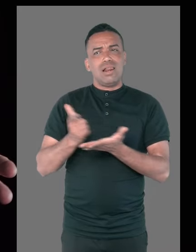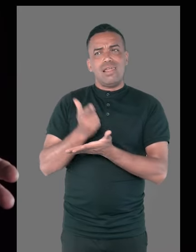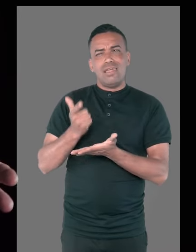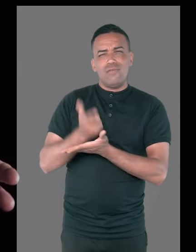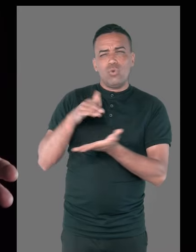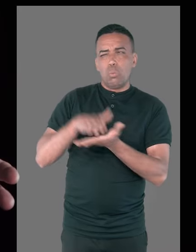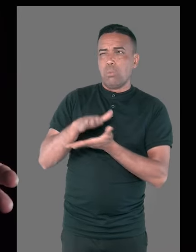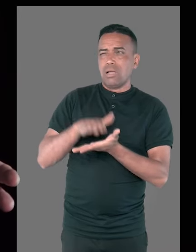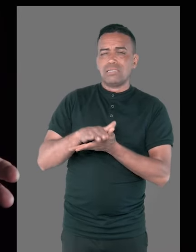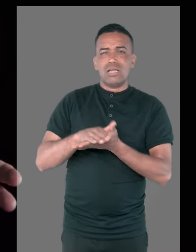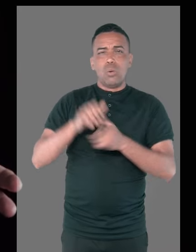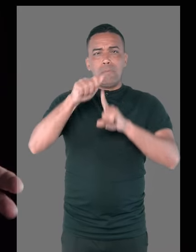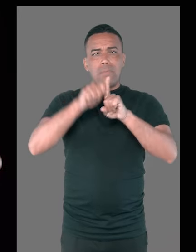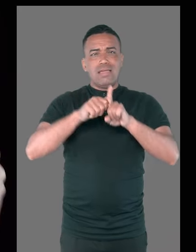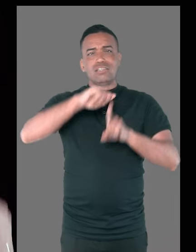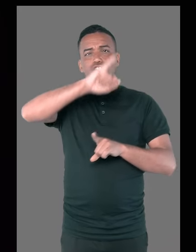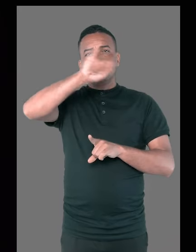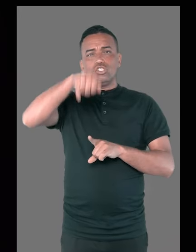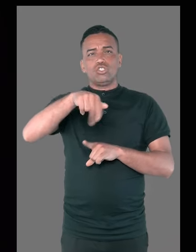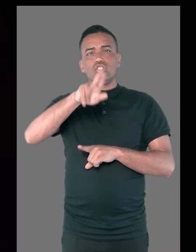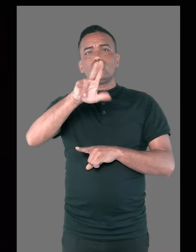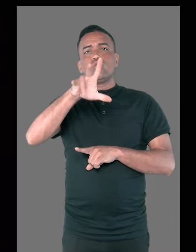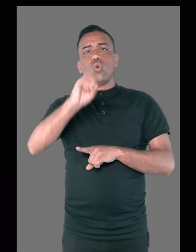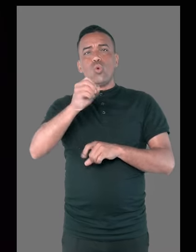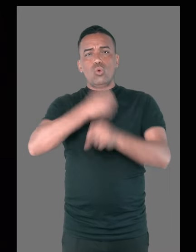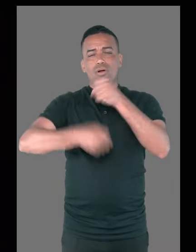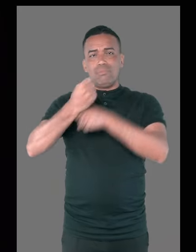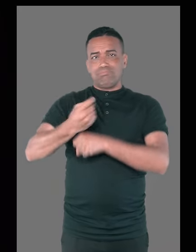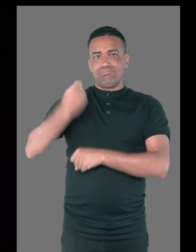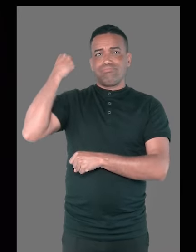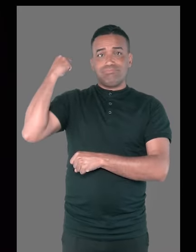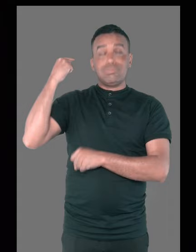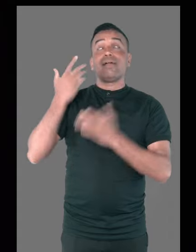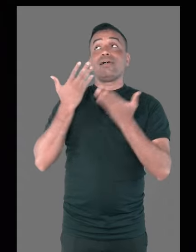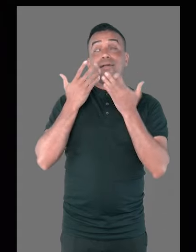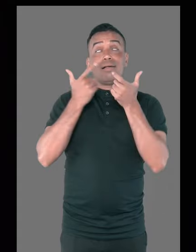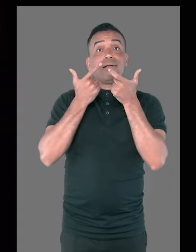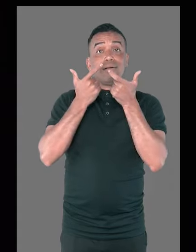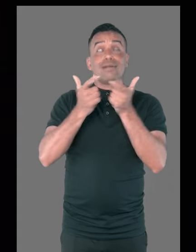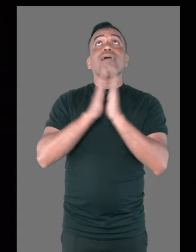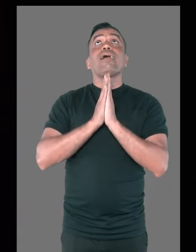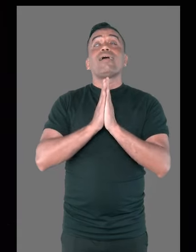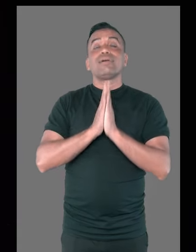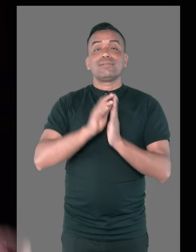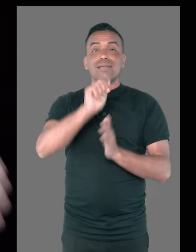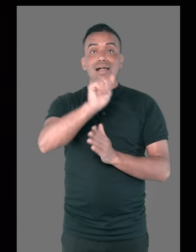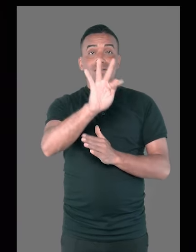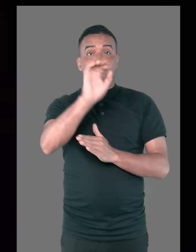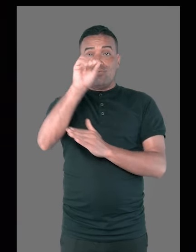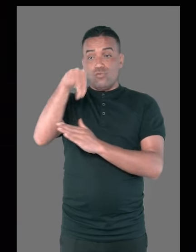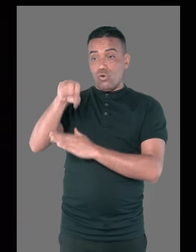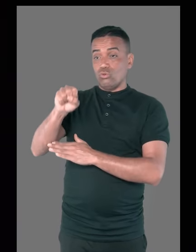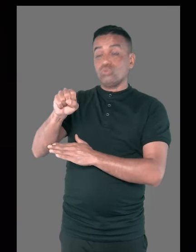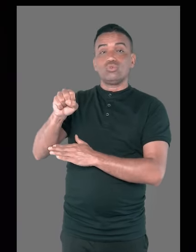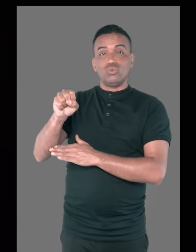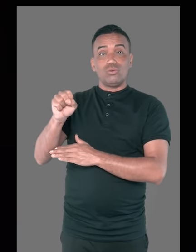chegou às livrarias em julho do ano passado. Só agora, graças ao Afonso, tenho a oportunidade de vir aqui lançar, mas